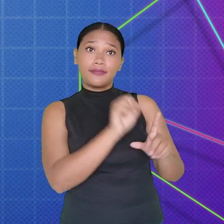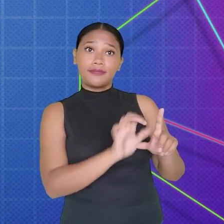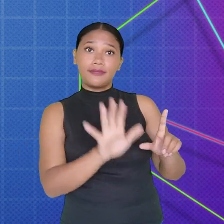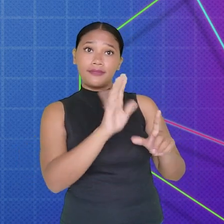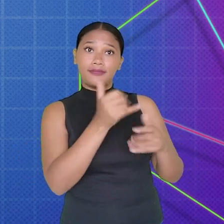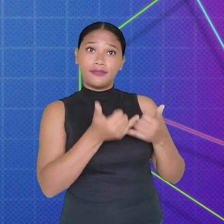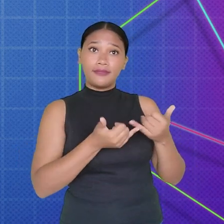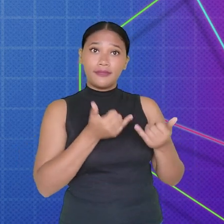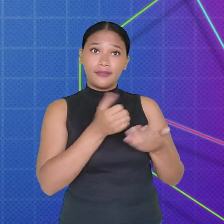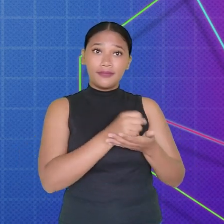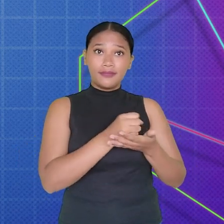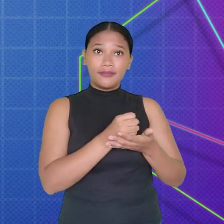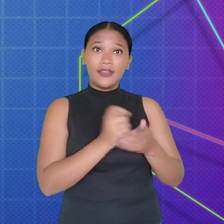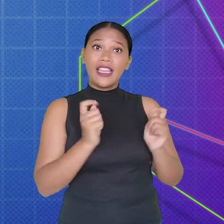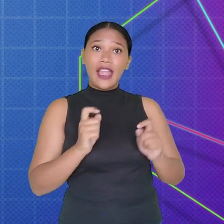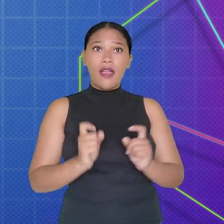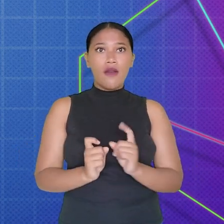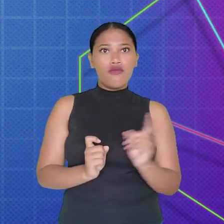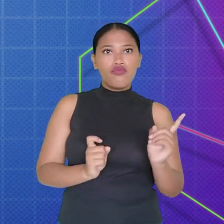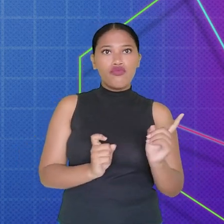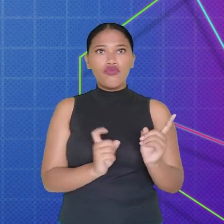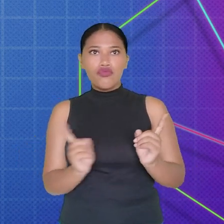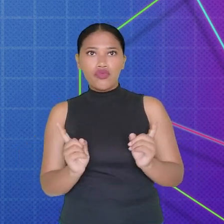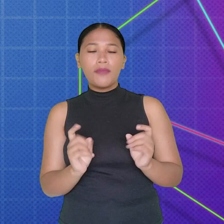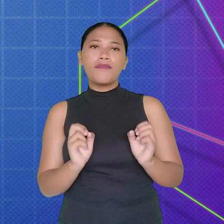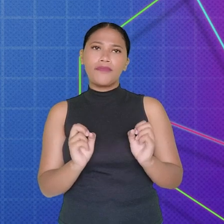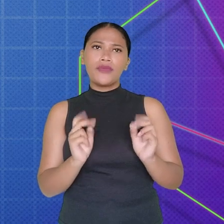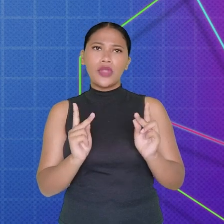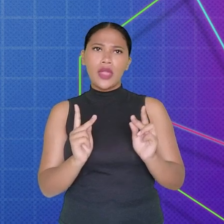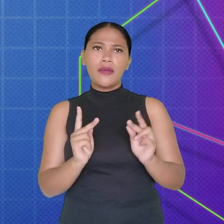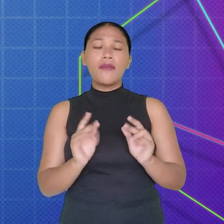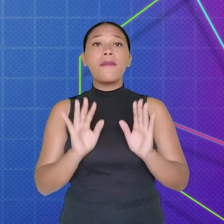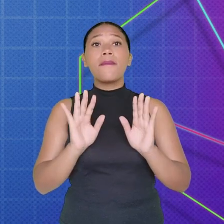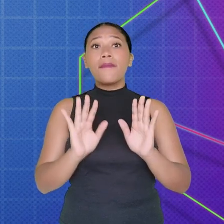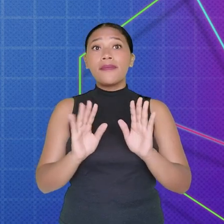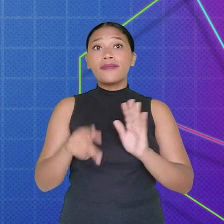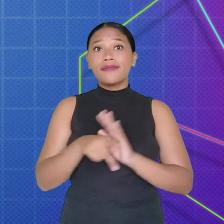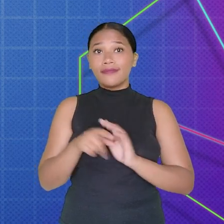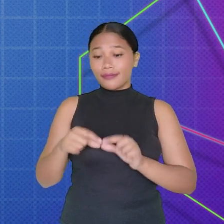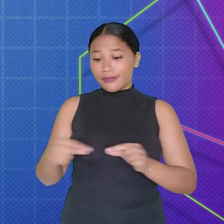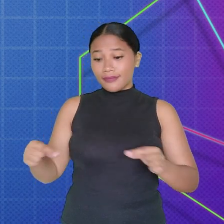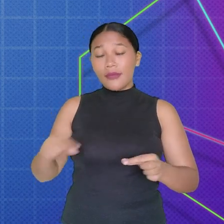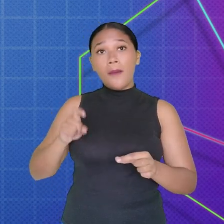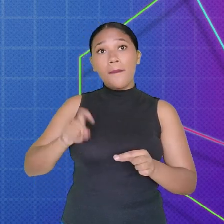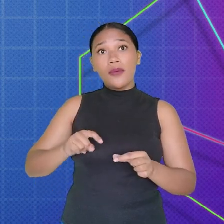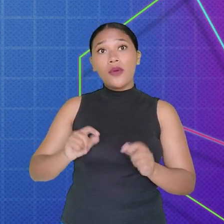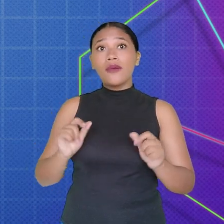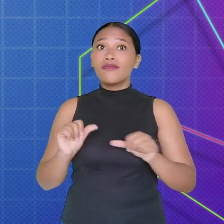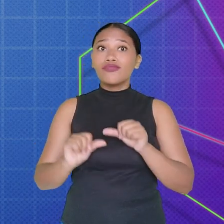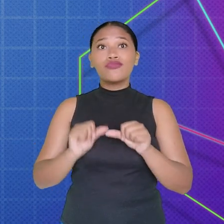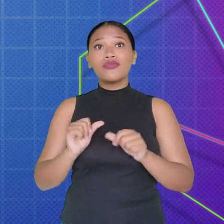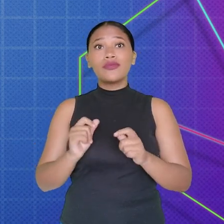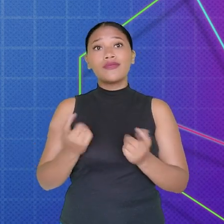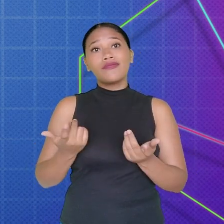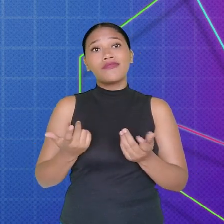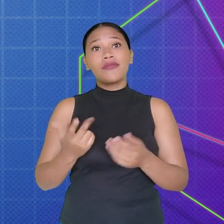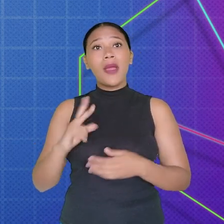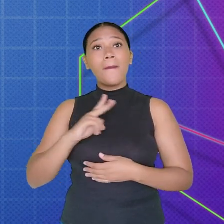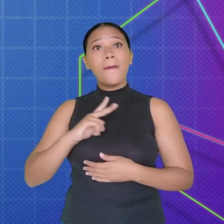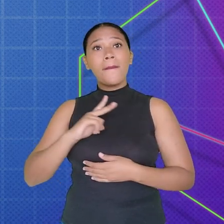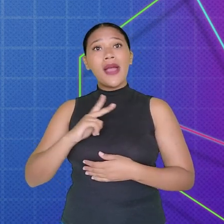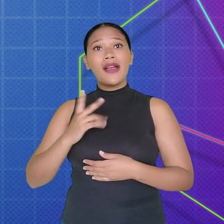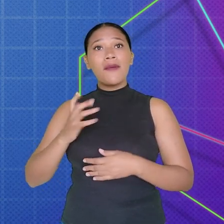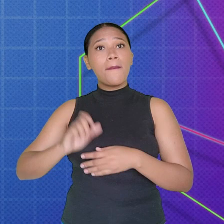plataforma, as teclas de seta podem ser usadas para mover o personagem para a esquerda ou direita, enquanto a barra de espaço pode ser usada para